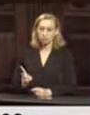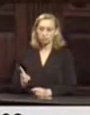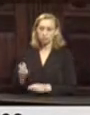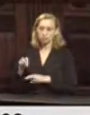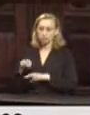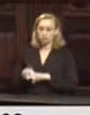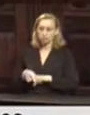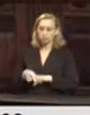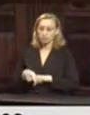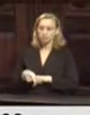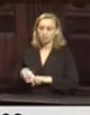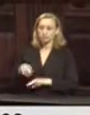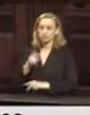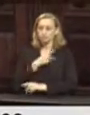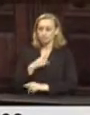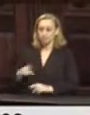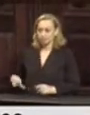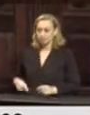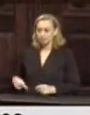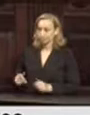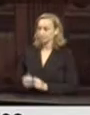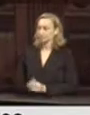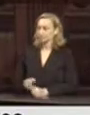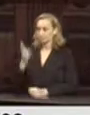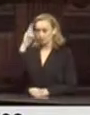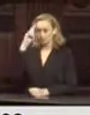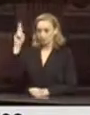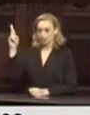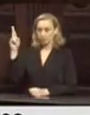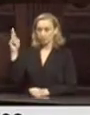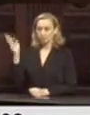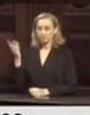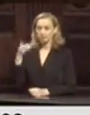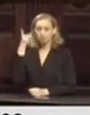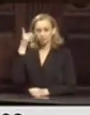senhores deputados presentes.